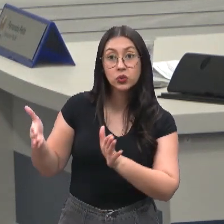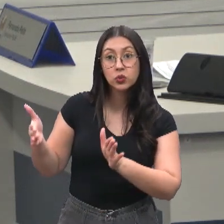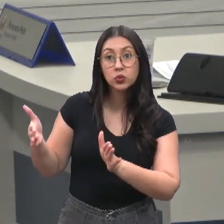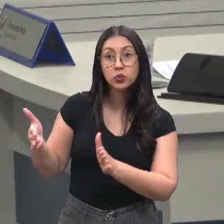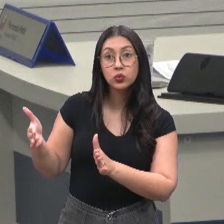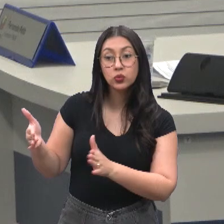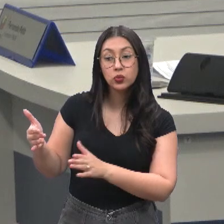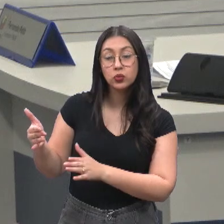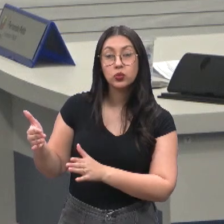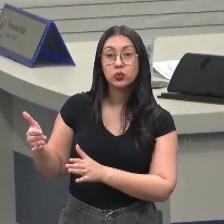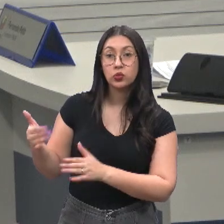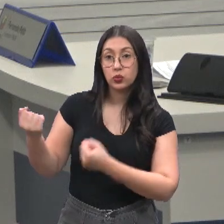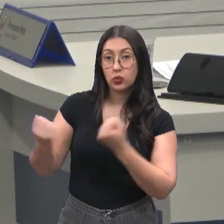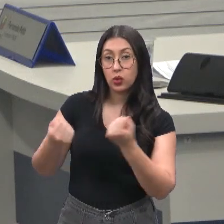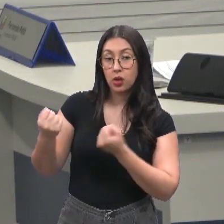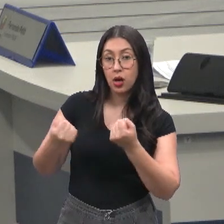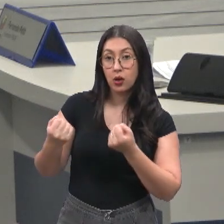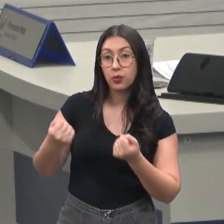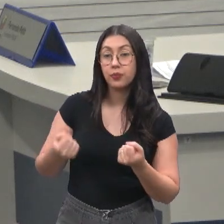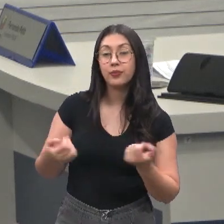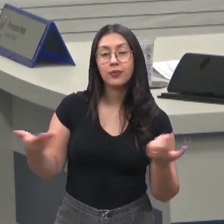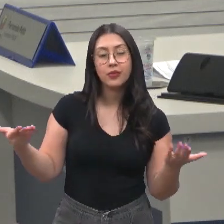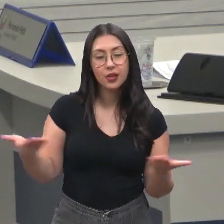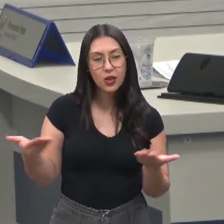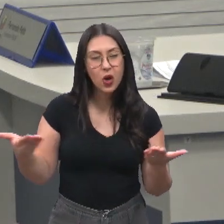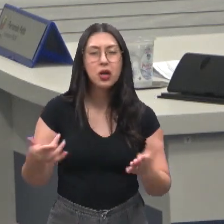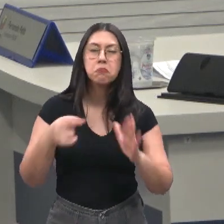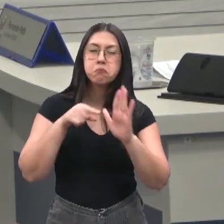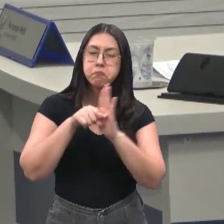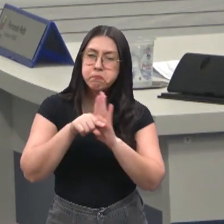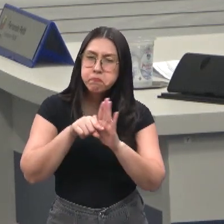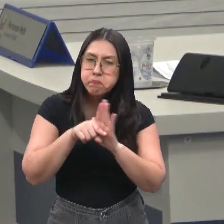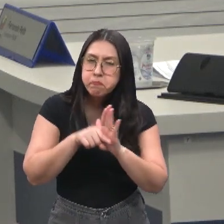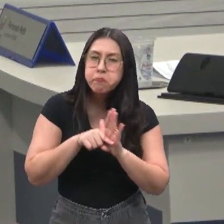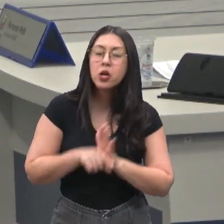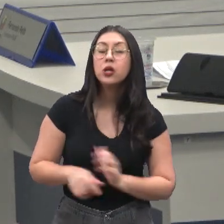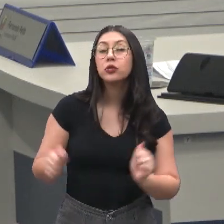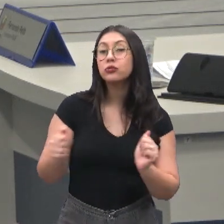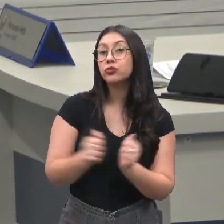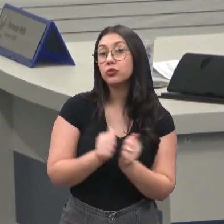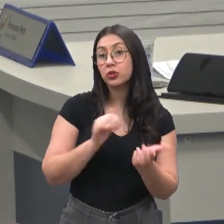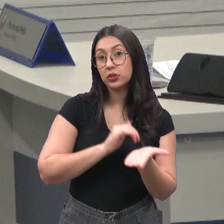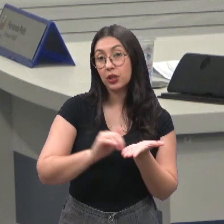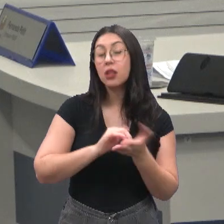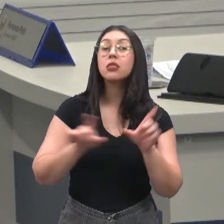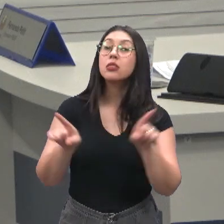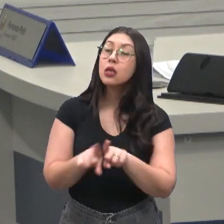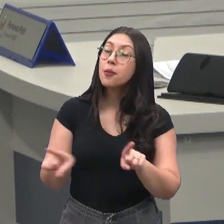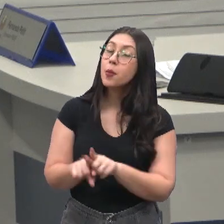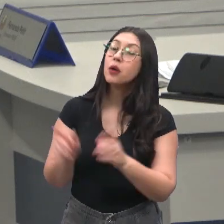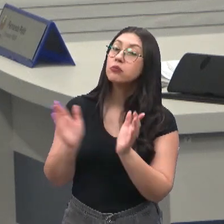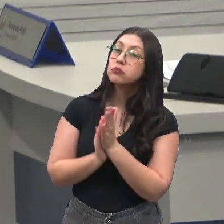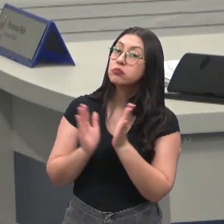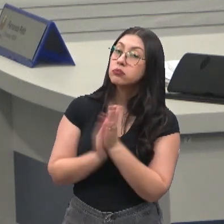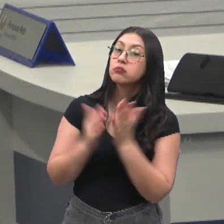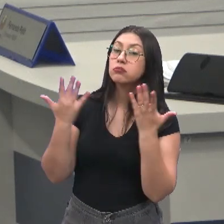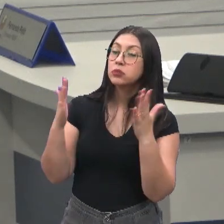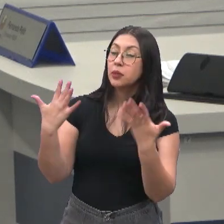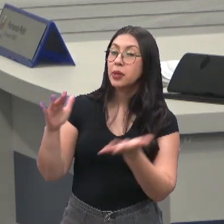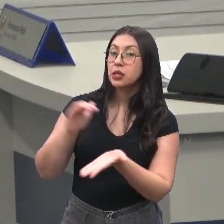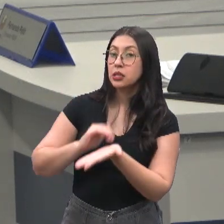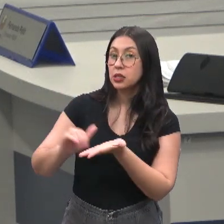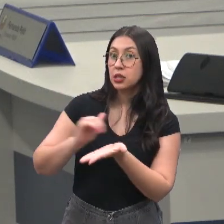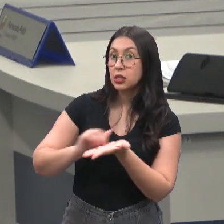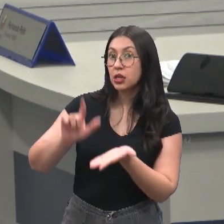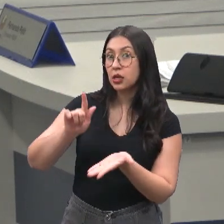dele. E agora, depois de muito estudo, junto à Secretaria, parabenizar a Secretaria de Mobilidade, a todo o seu corpo técnico, ao secretário